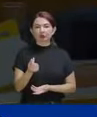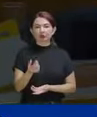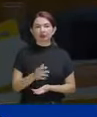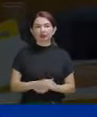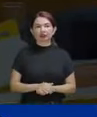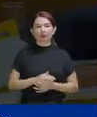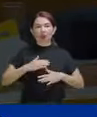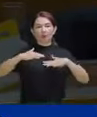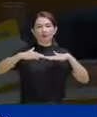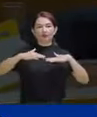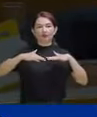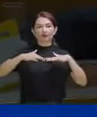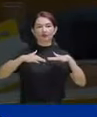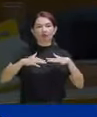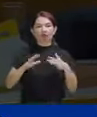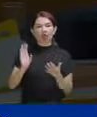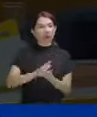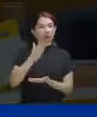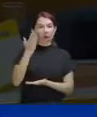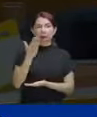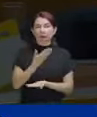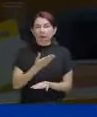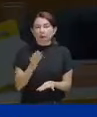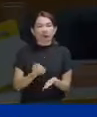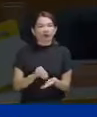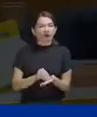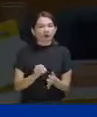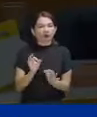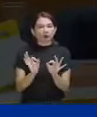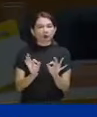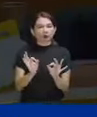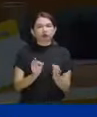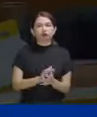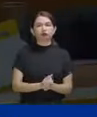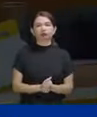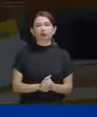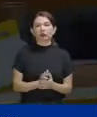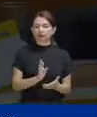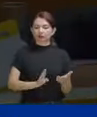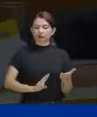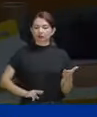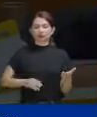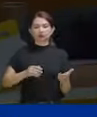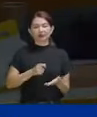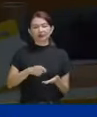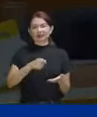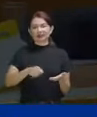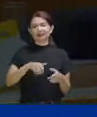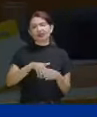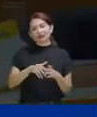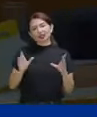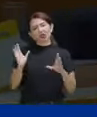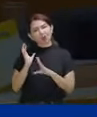Foi julgada não prestada de forma inadequada. Eu relato tudo, né, no voto escrito. Em síntese, o que ela